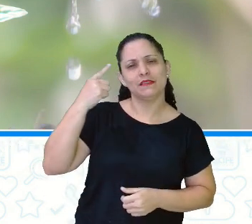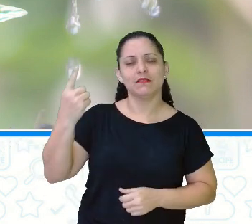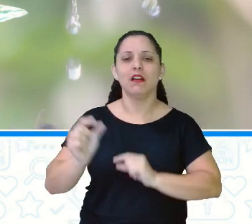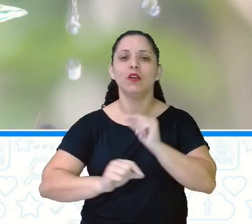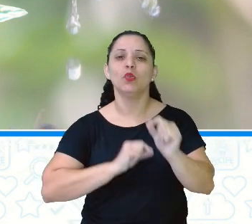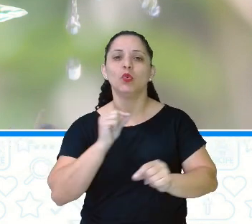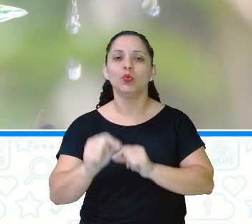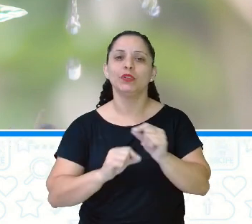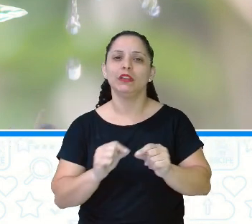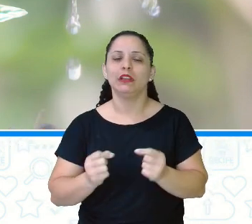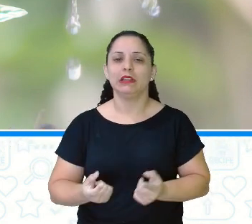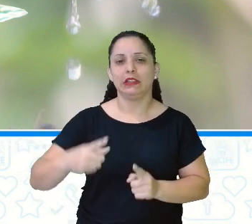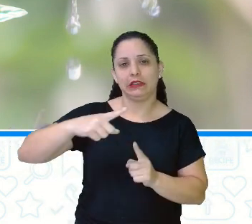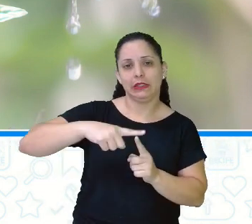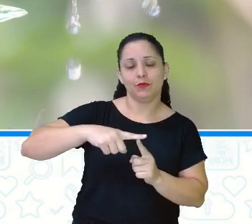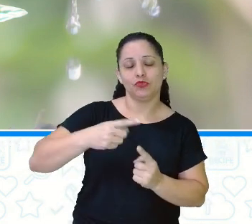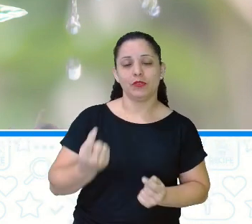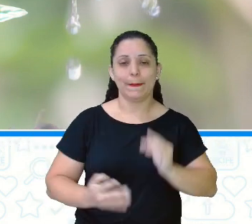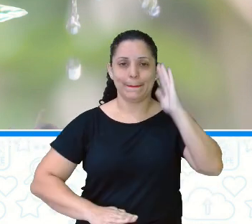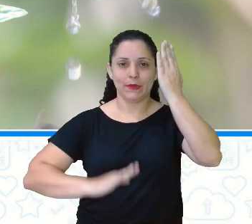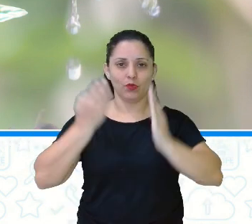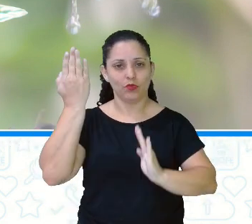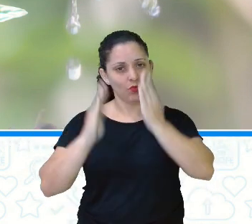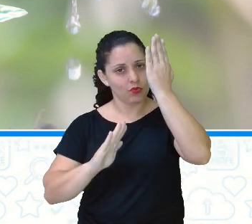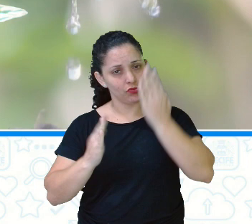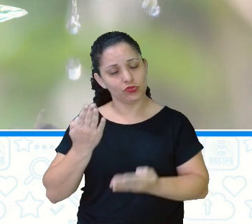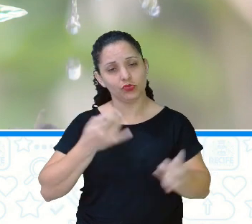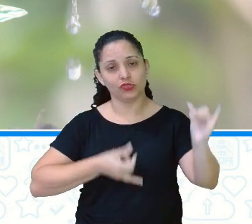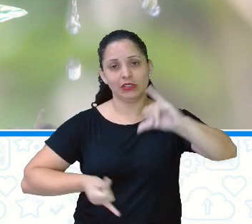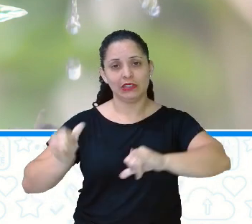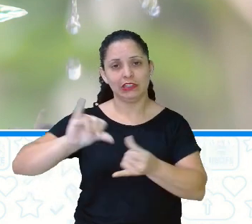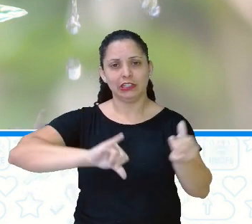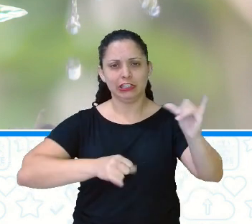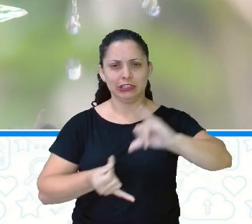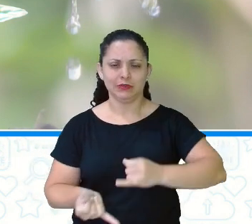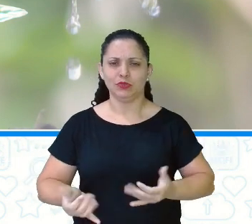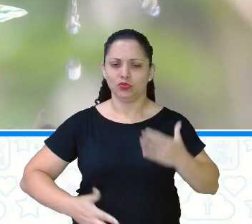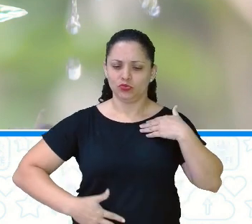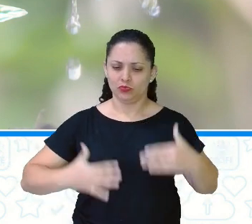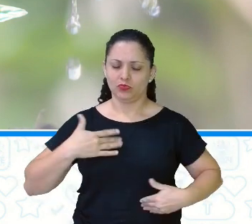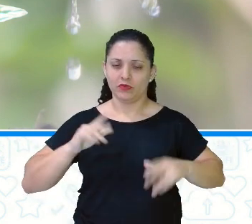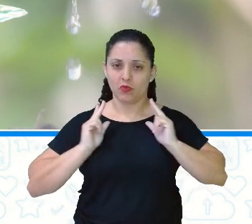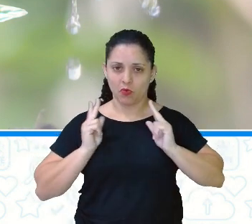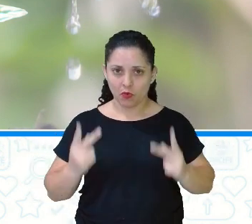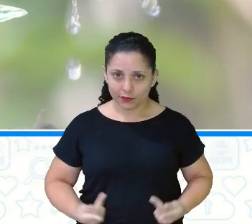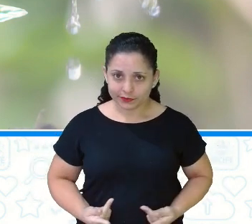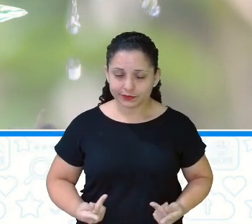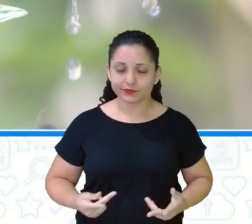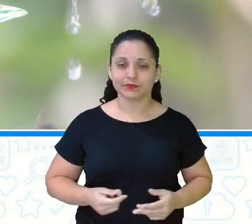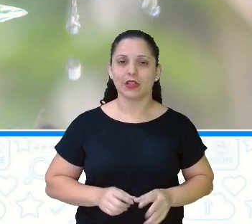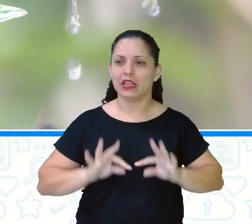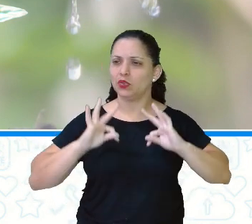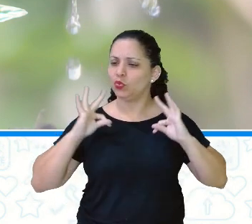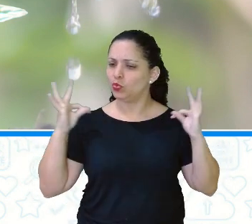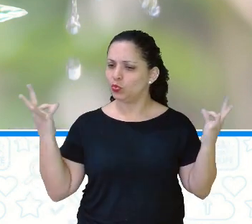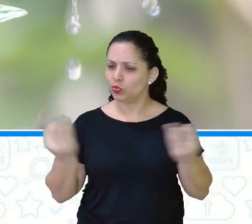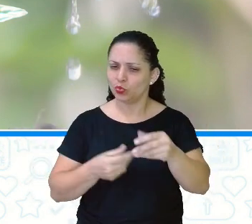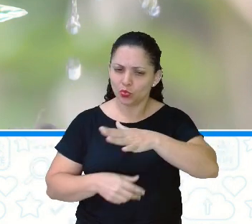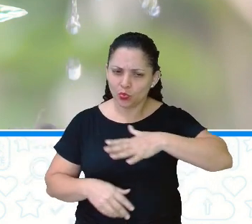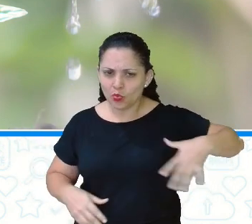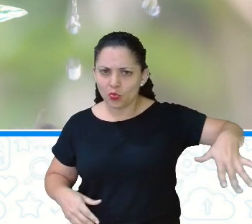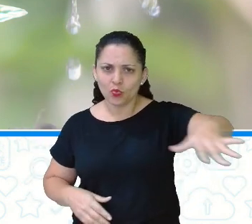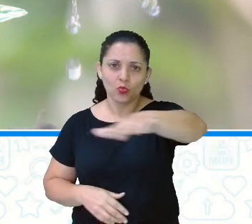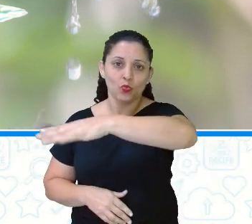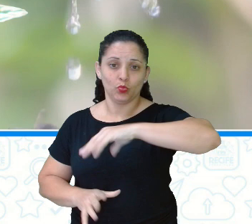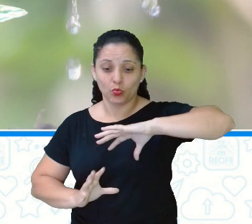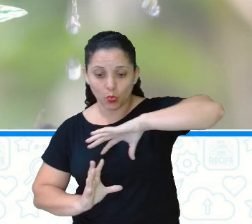condições biológicas, físicas, químicas, então tudo que faz parte aqui do nosso globo,